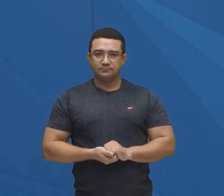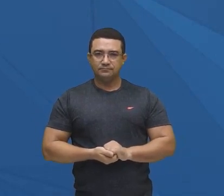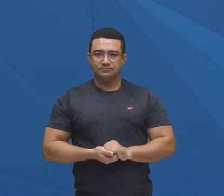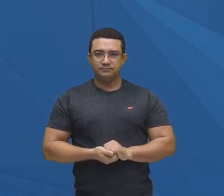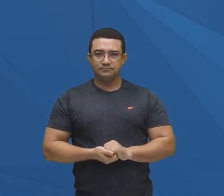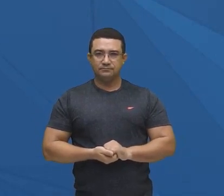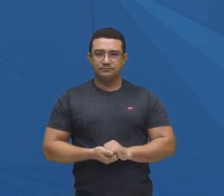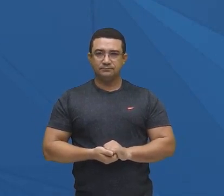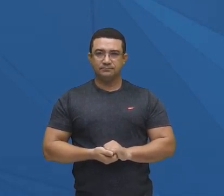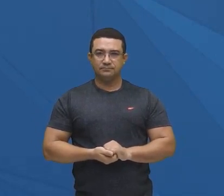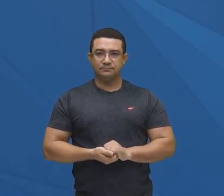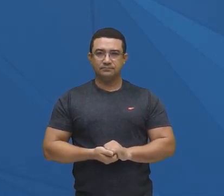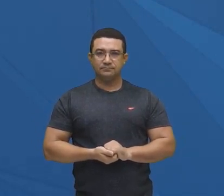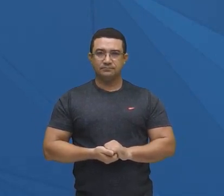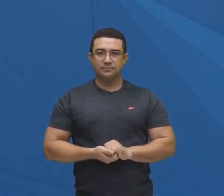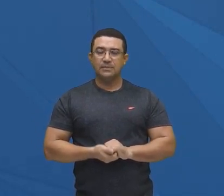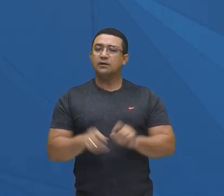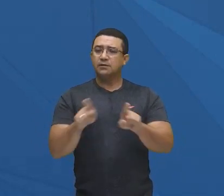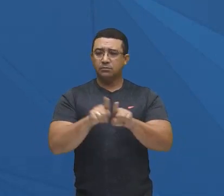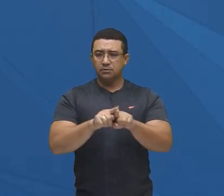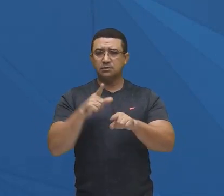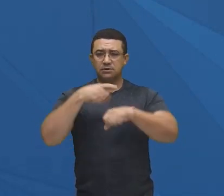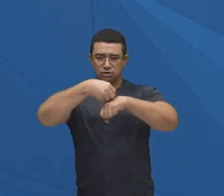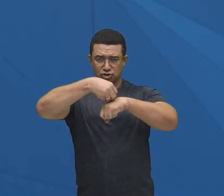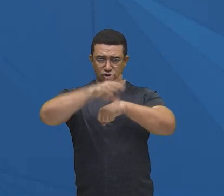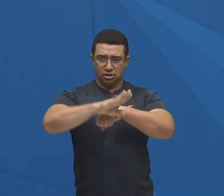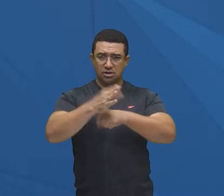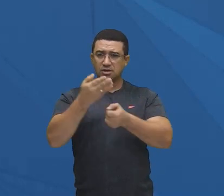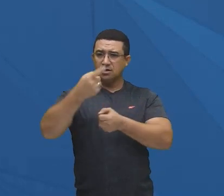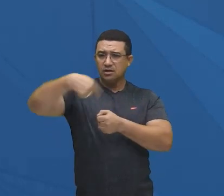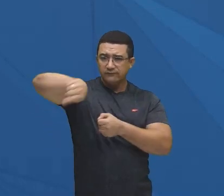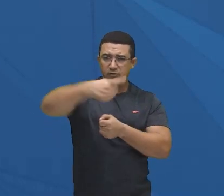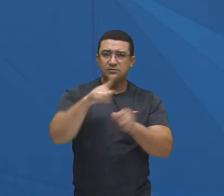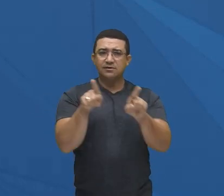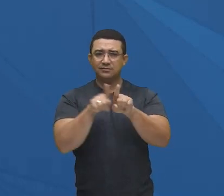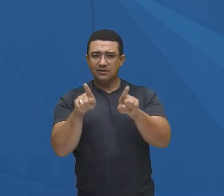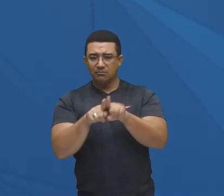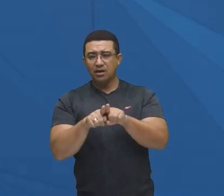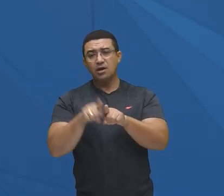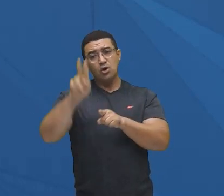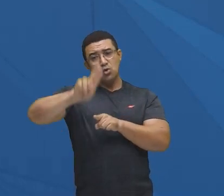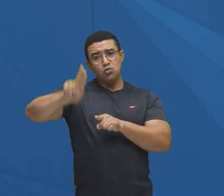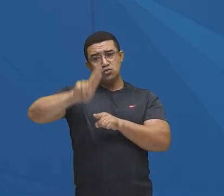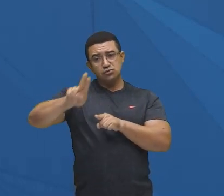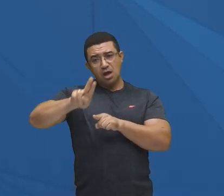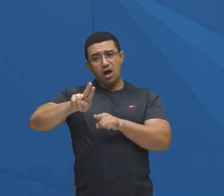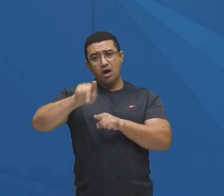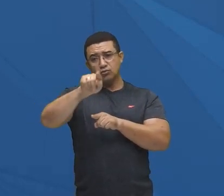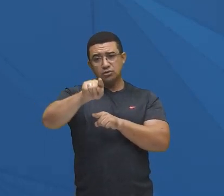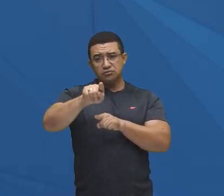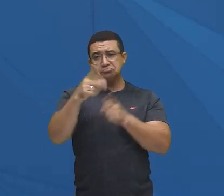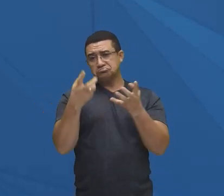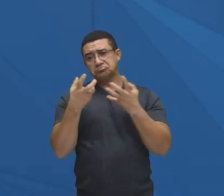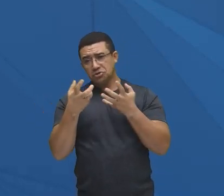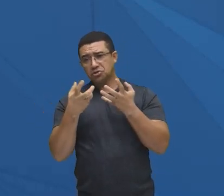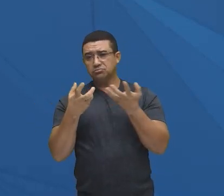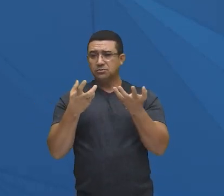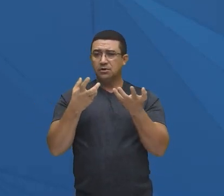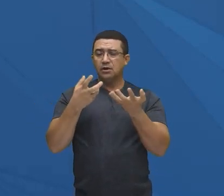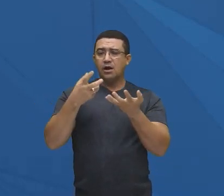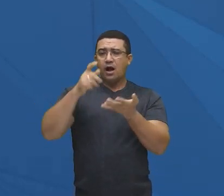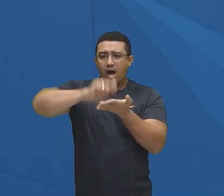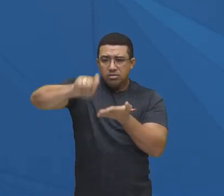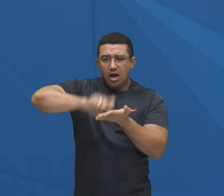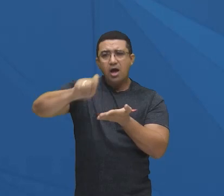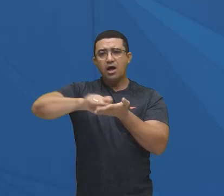nossas atividades, a gente sugere que você participe com o recurso que você tiver, anotando no caderno, respondendo, tá